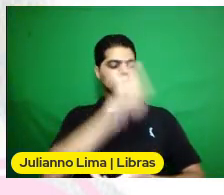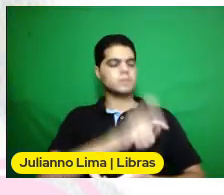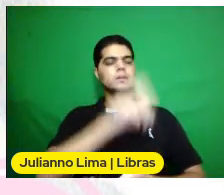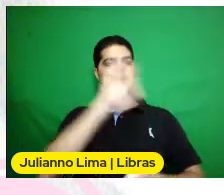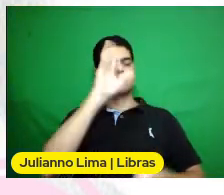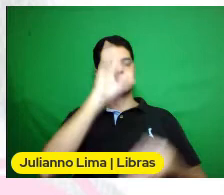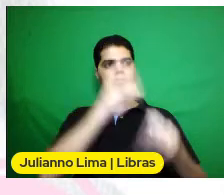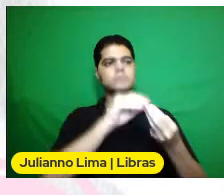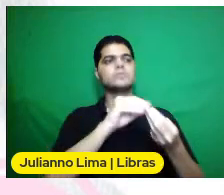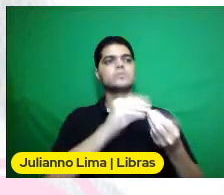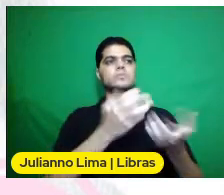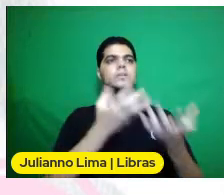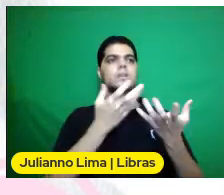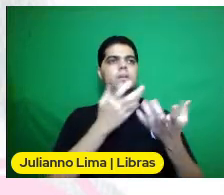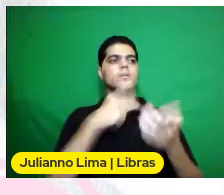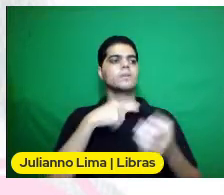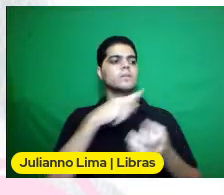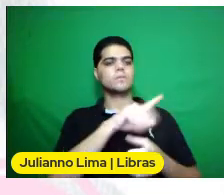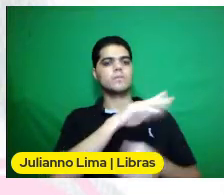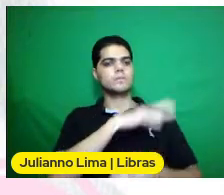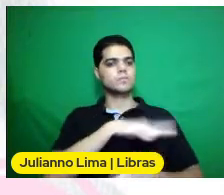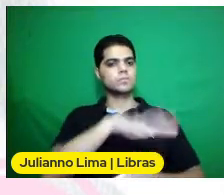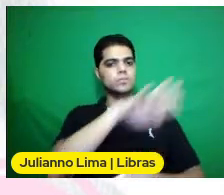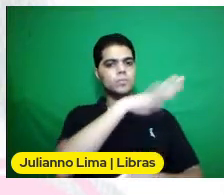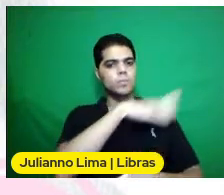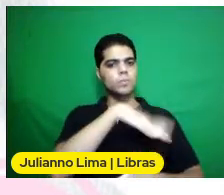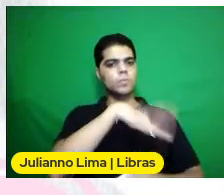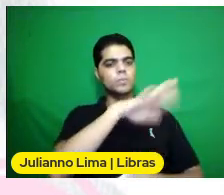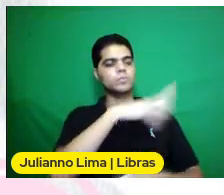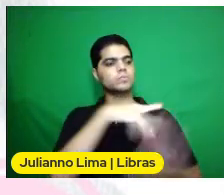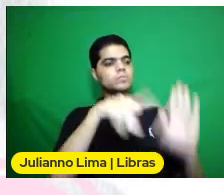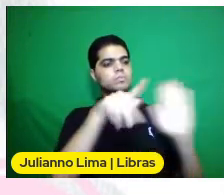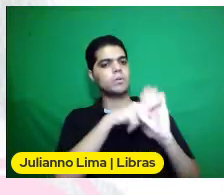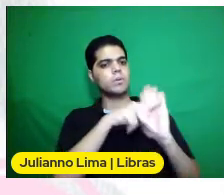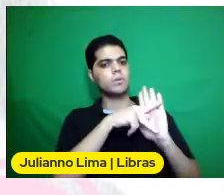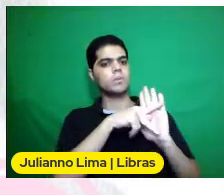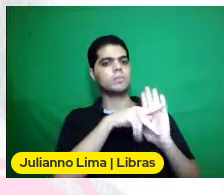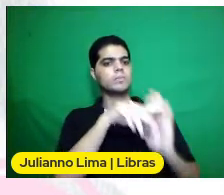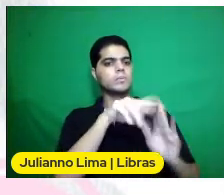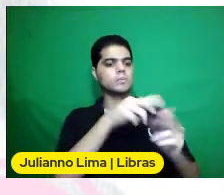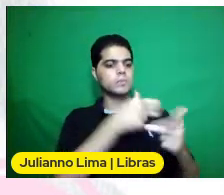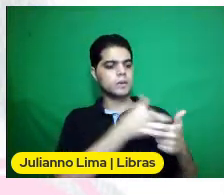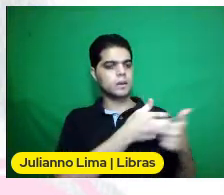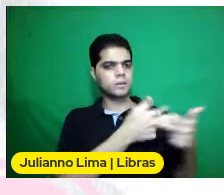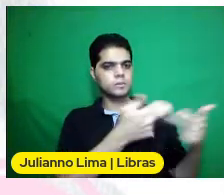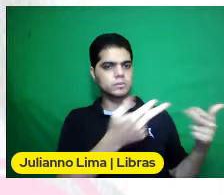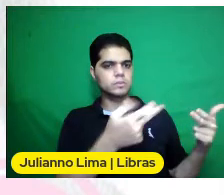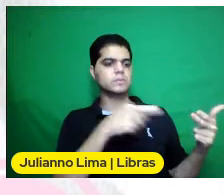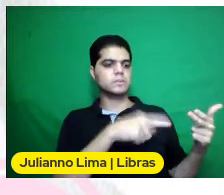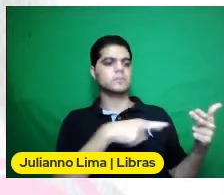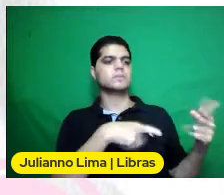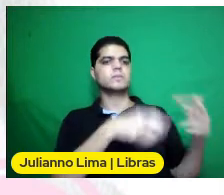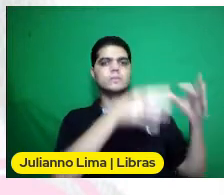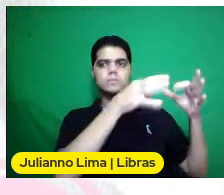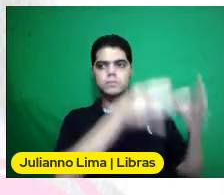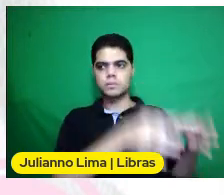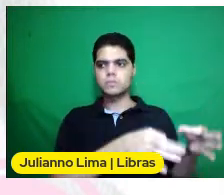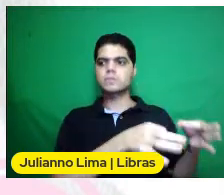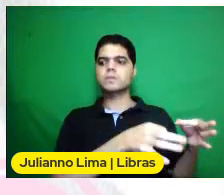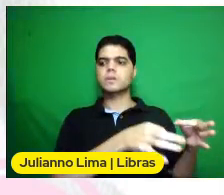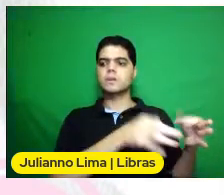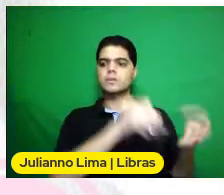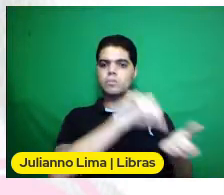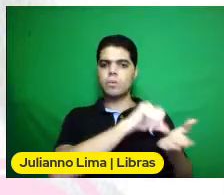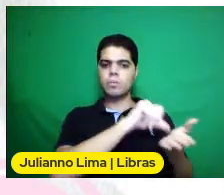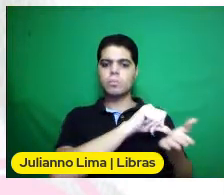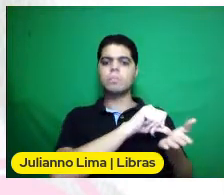abandonar praticamente toda aquela que ela tinha como ambiente seguro ali e se